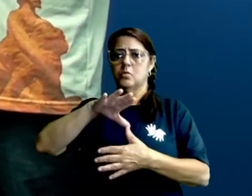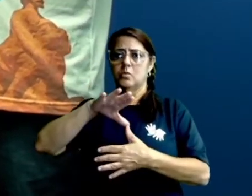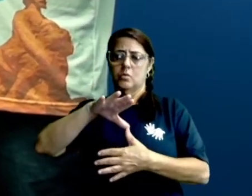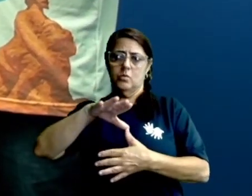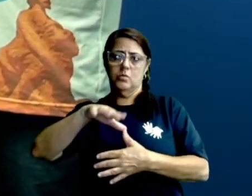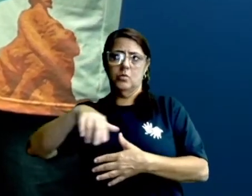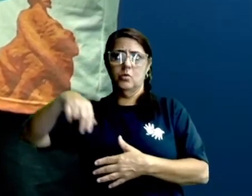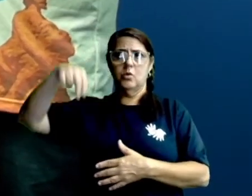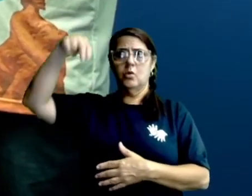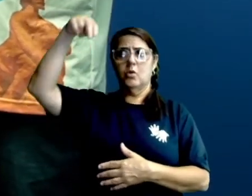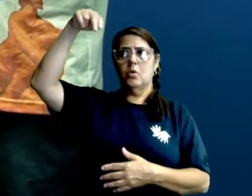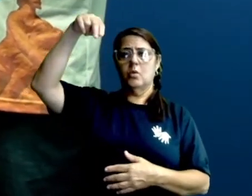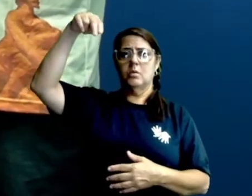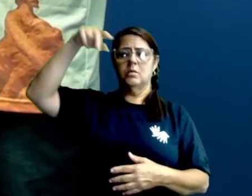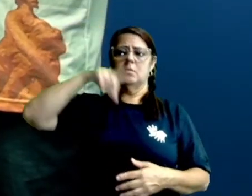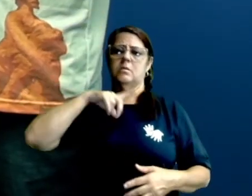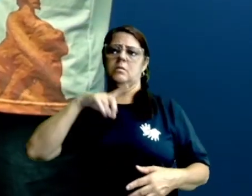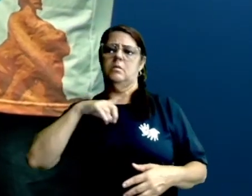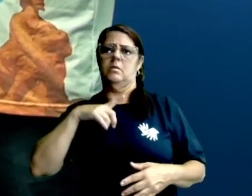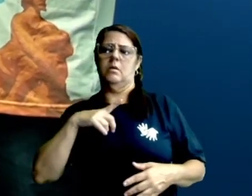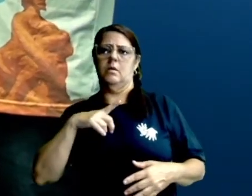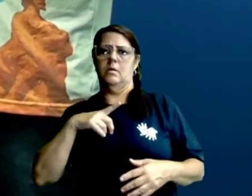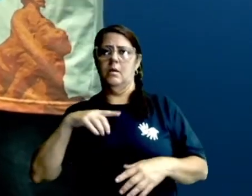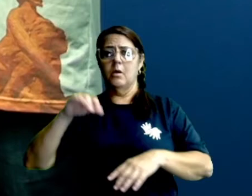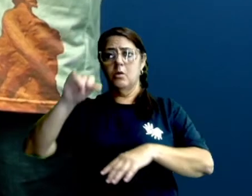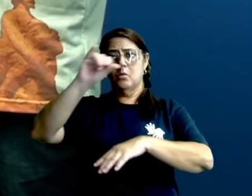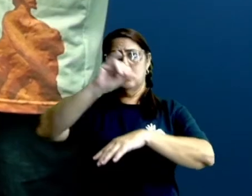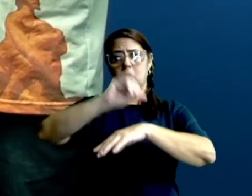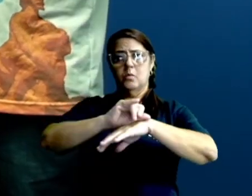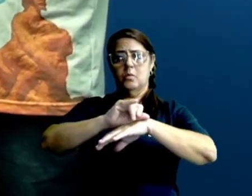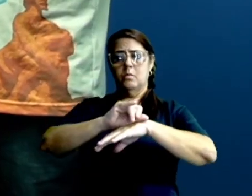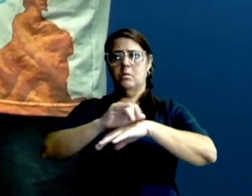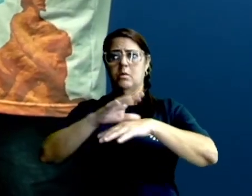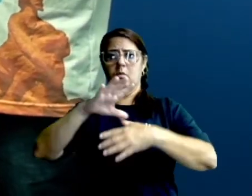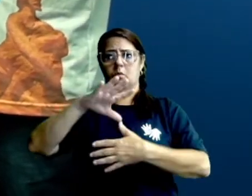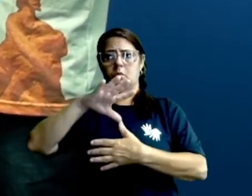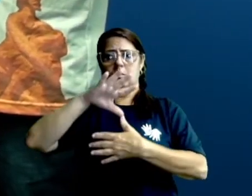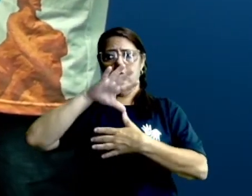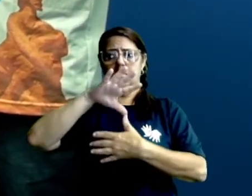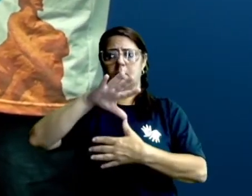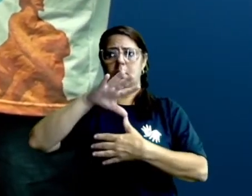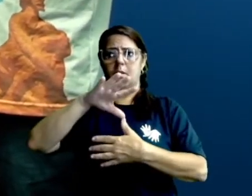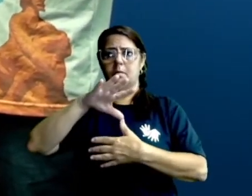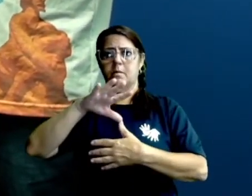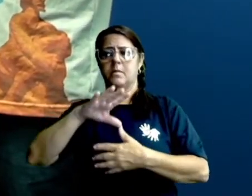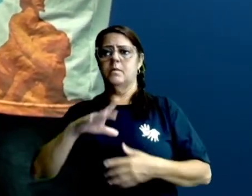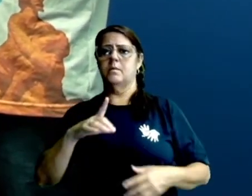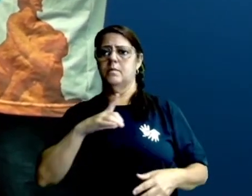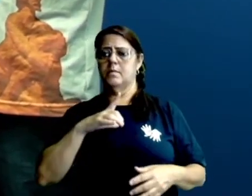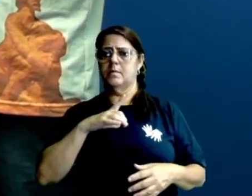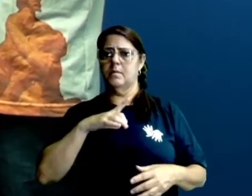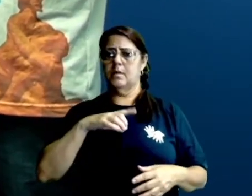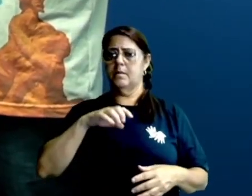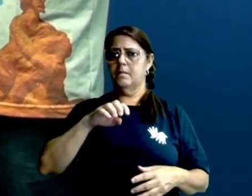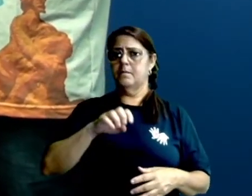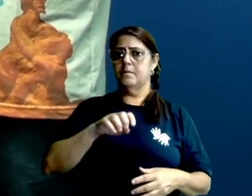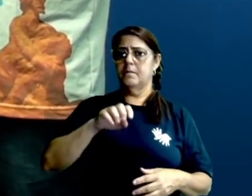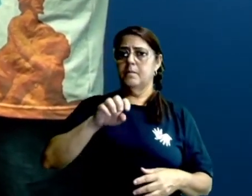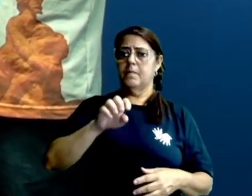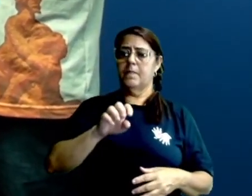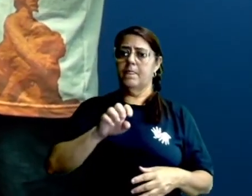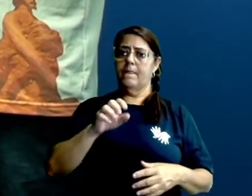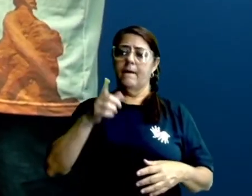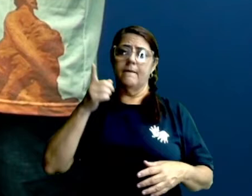norte, e no meio do mapa, né, dividindo pela meridiano de Greenwich, né, fica